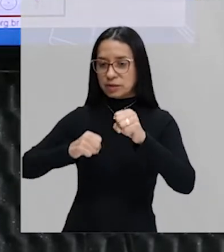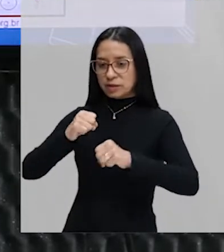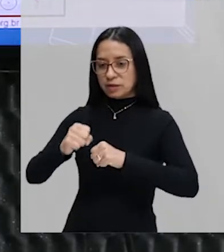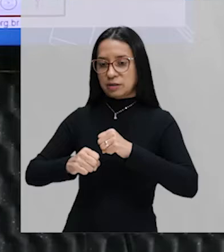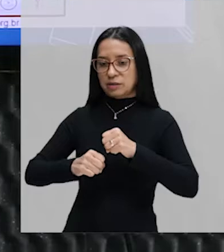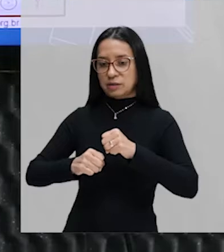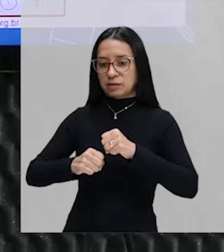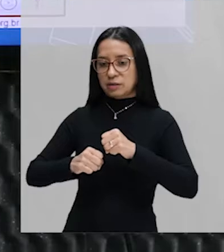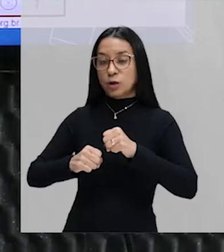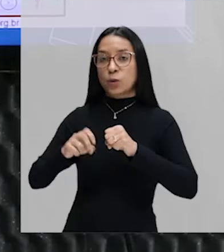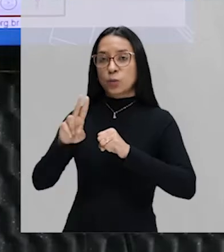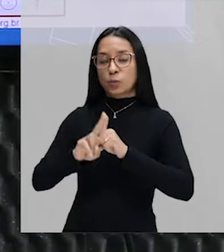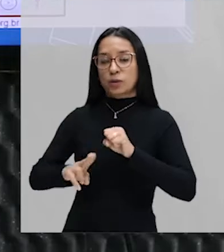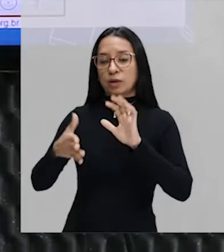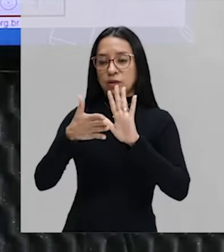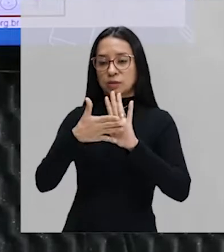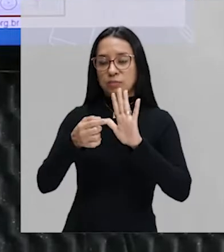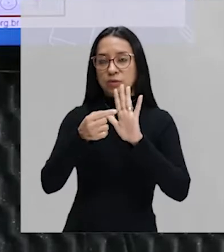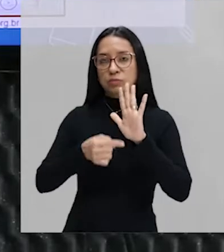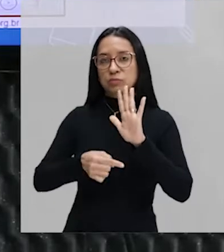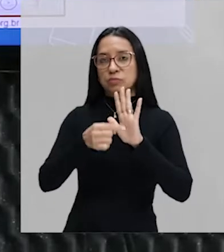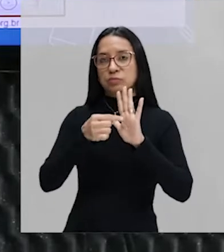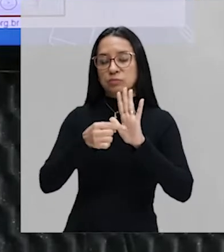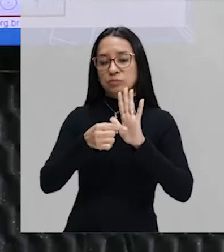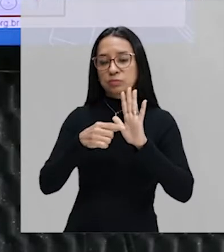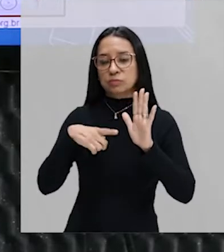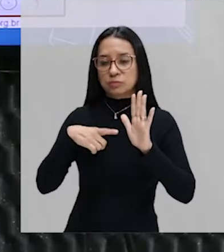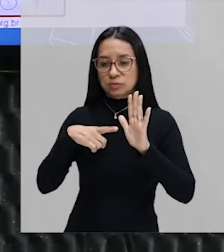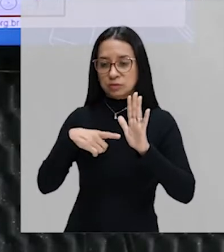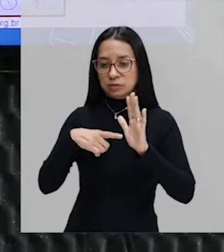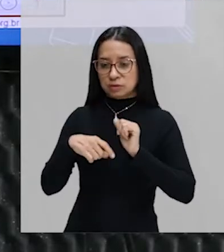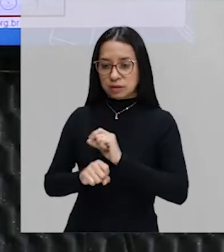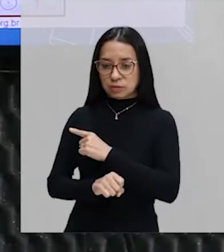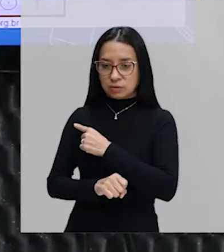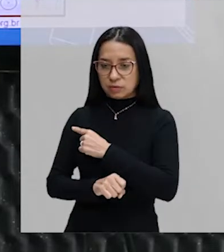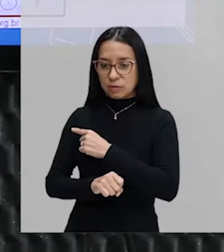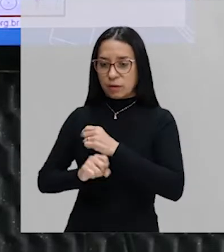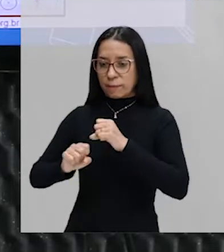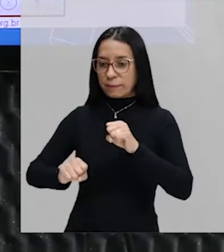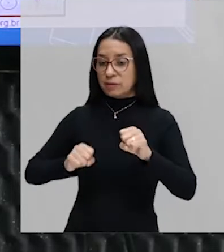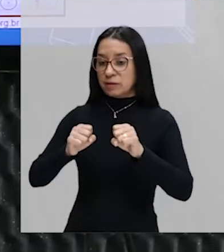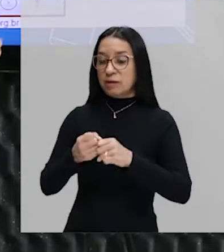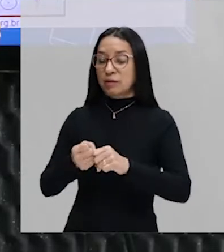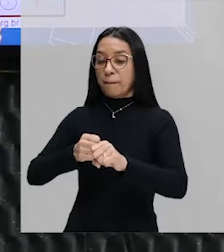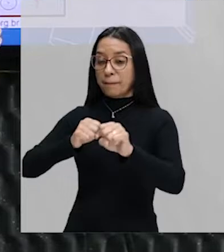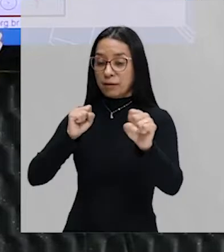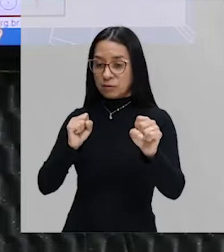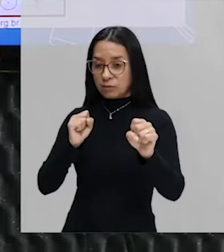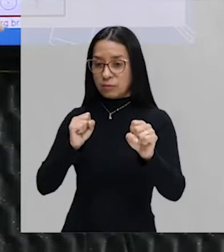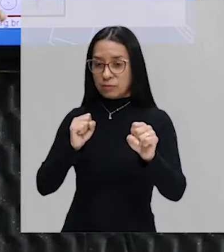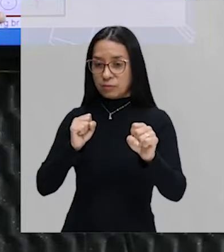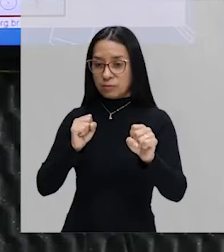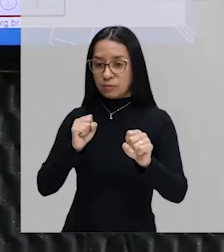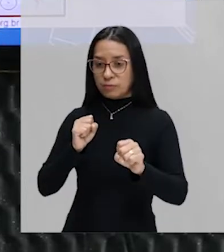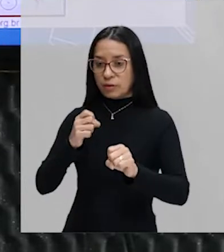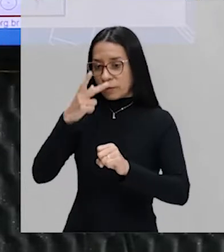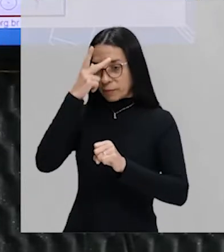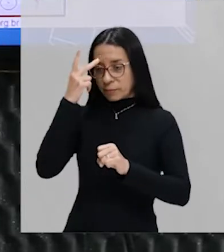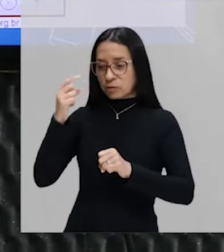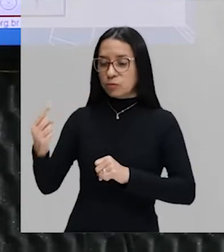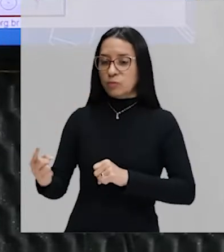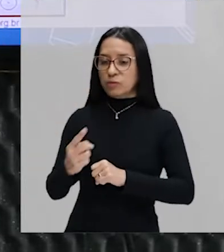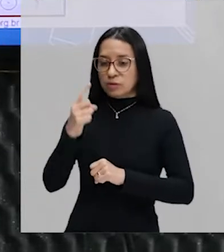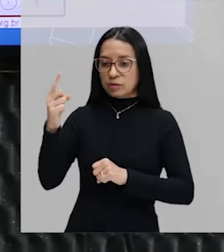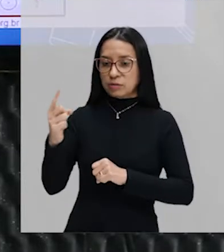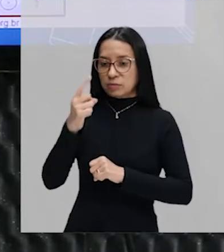as mãos. Nós temos aqui uma bicicleta maior para o indivíduo de uma alta estatura. Permanece com a bicicleta do mesmo tamanho